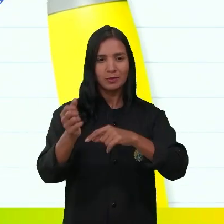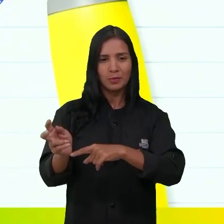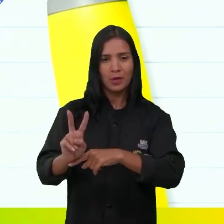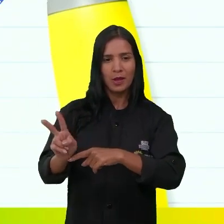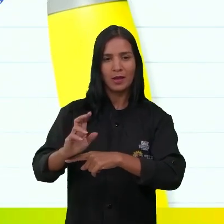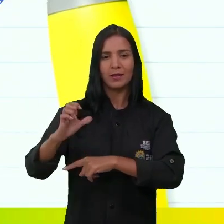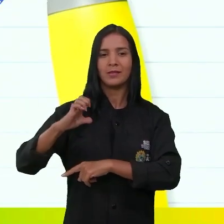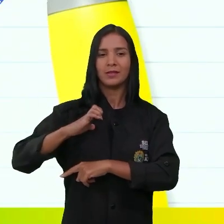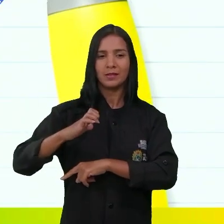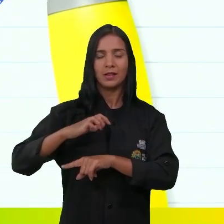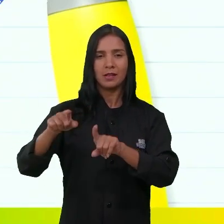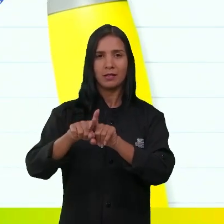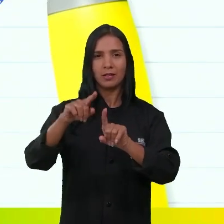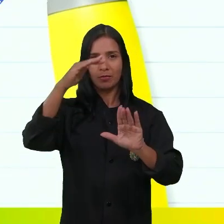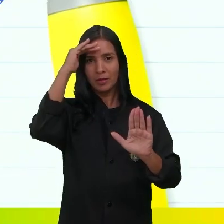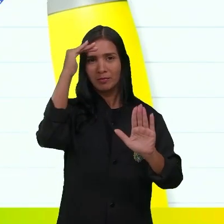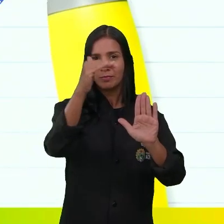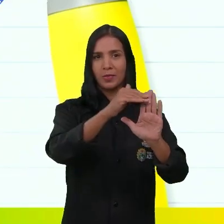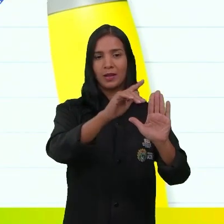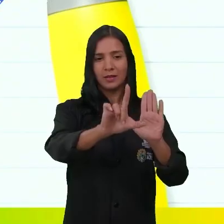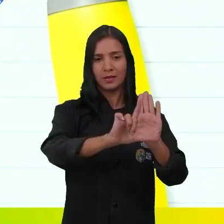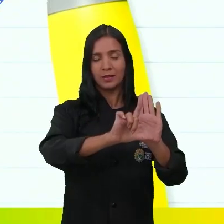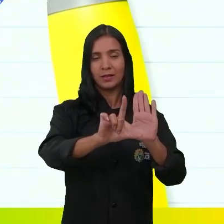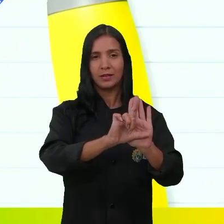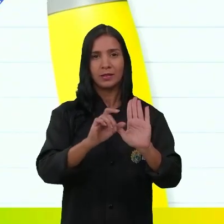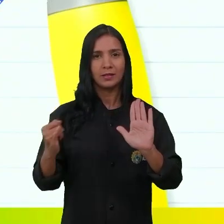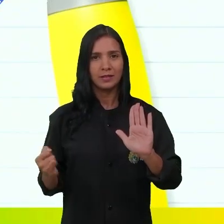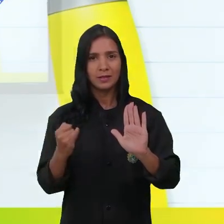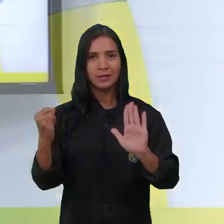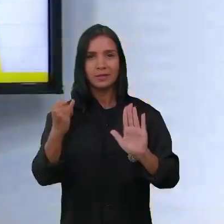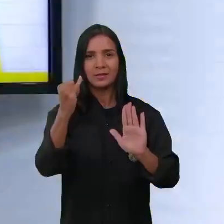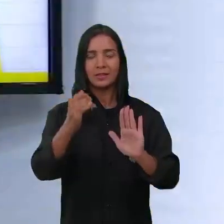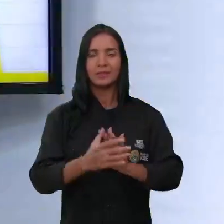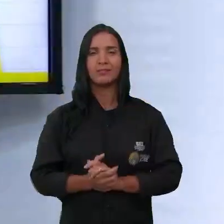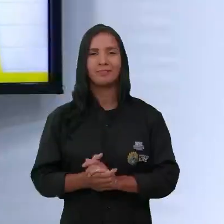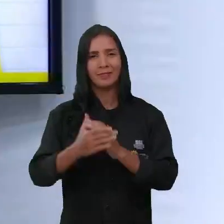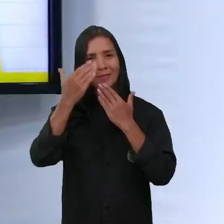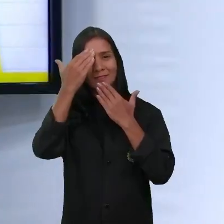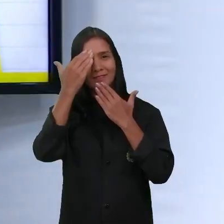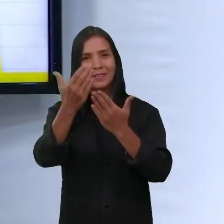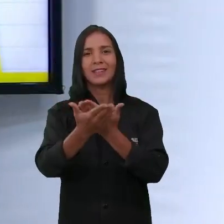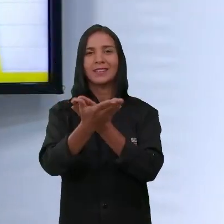princípios jurídicos fundamentais. E eu agradeço o fato de você ter